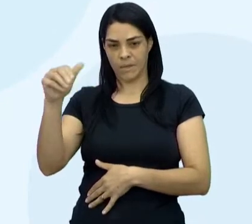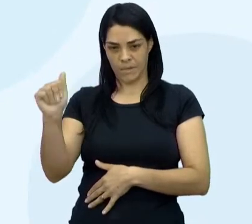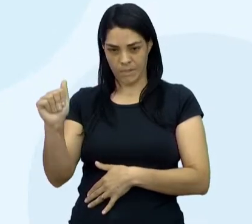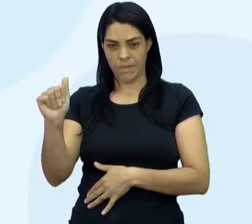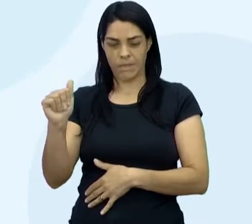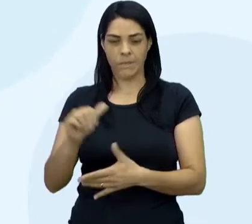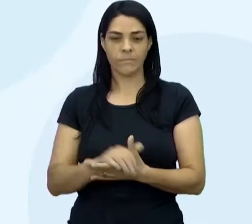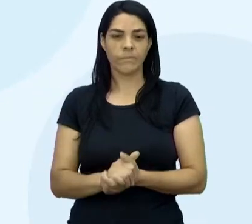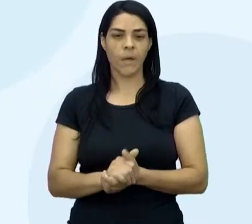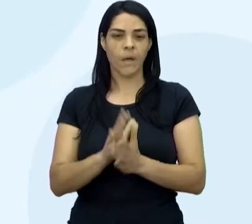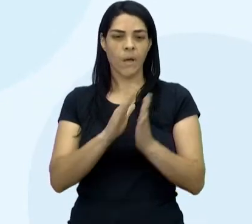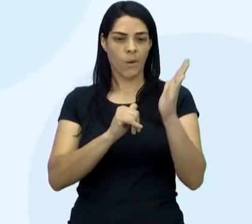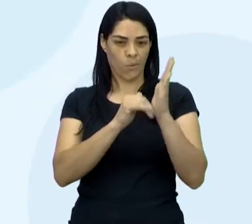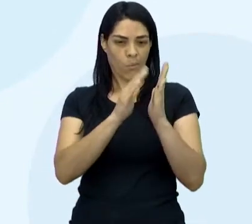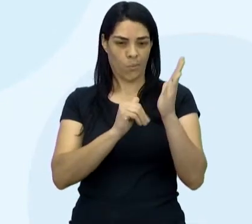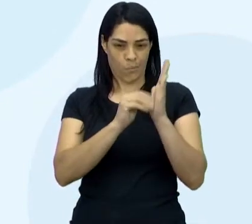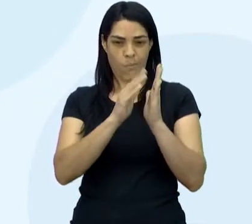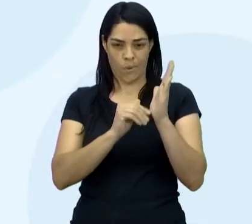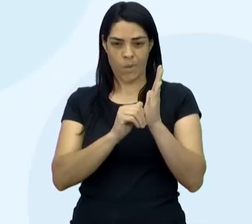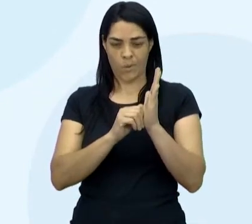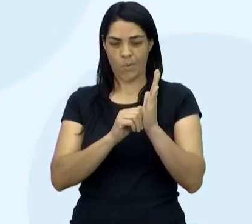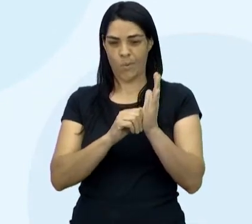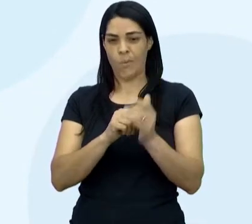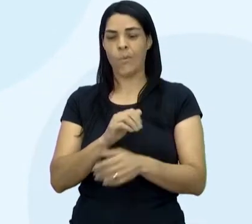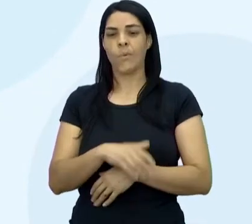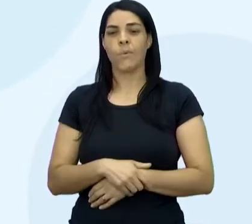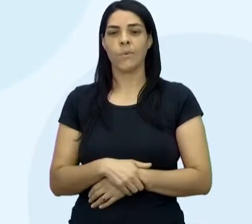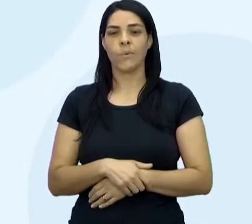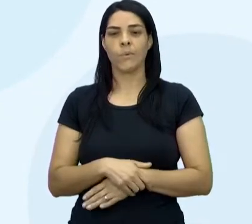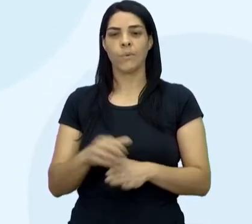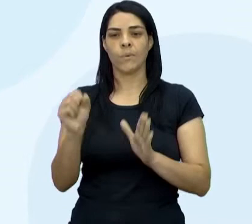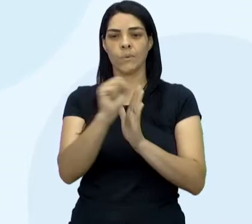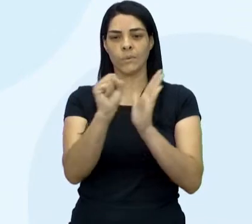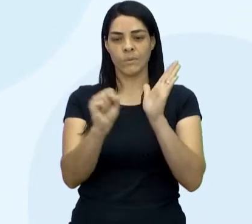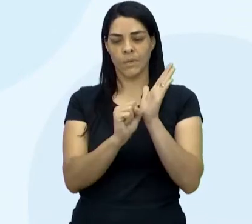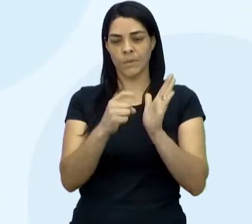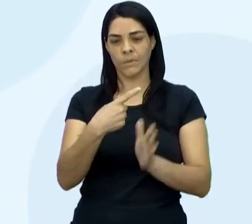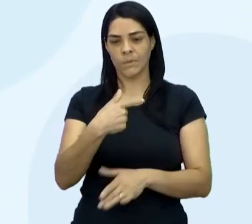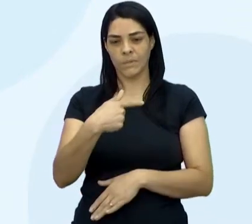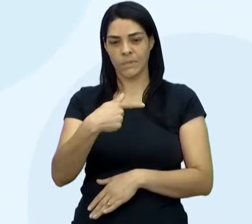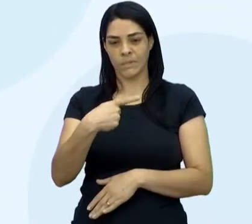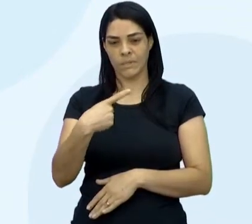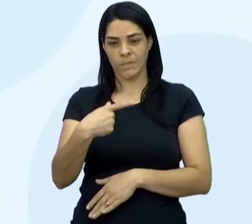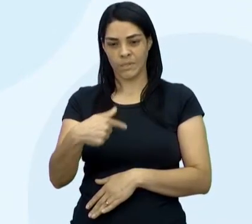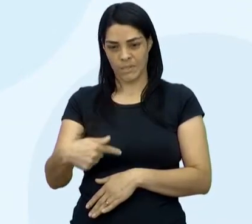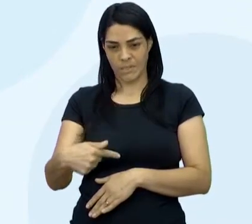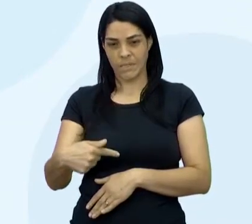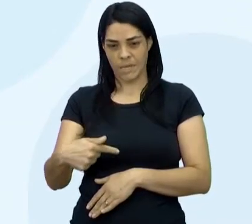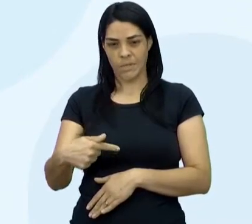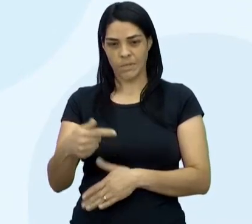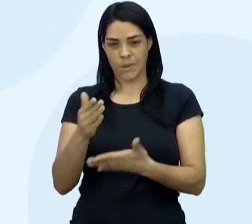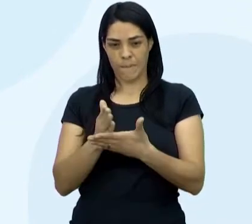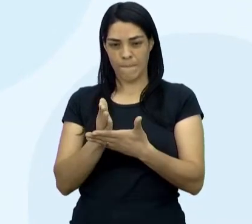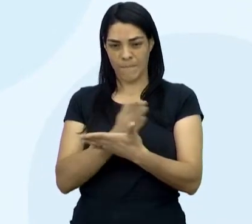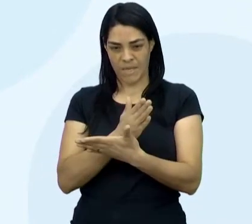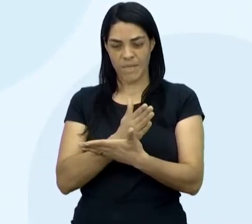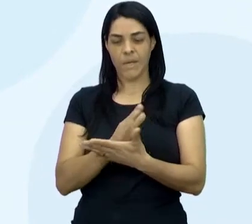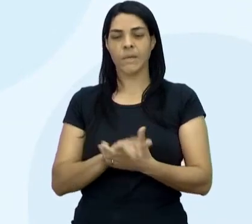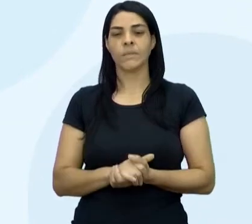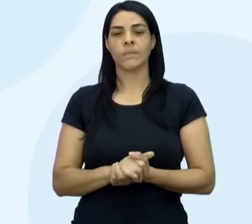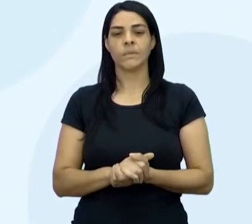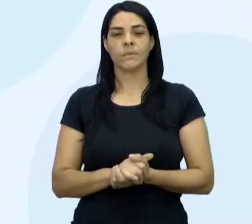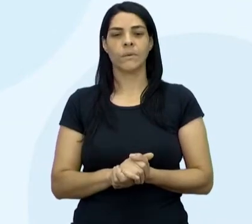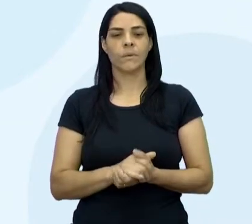castler ela foi produzida aí na segunda metade do século 17 Ou seja a partir daí